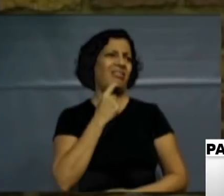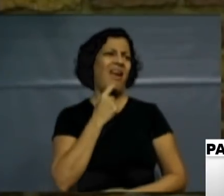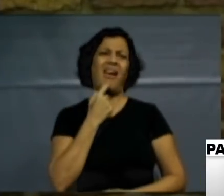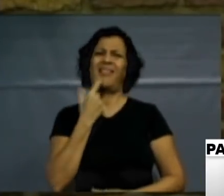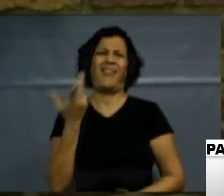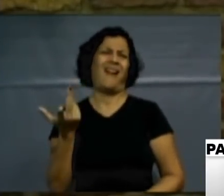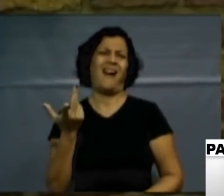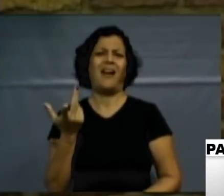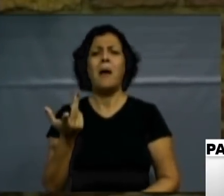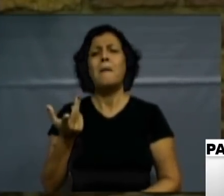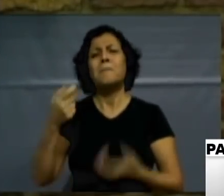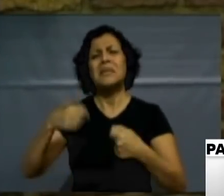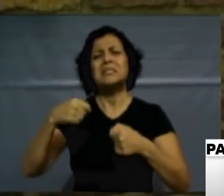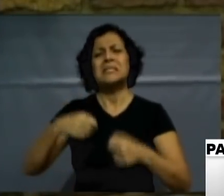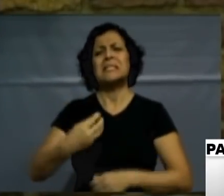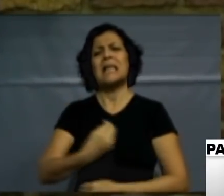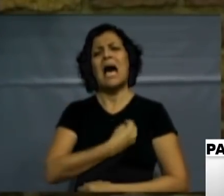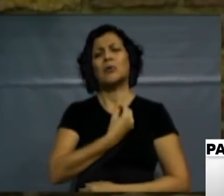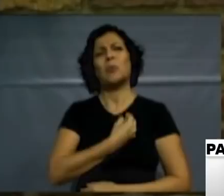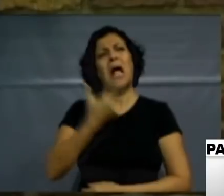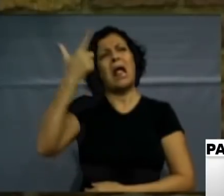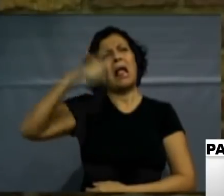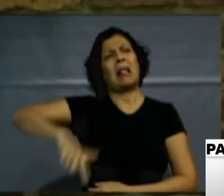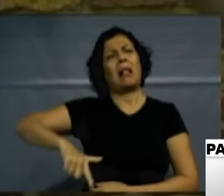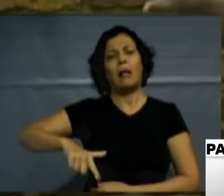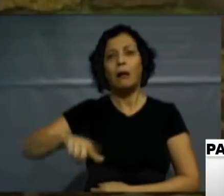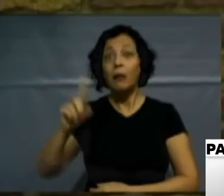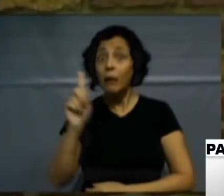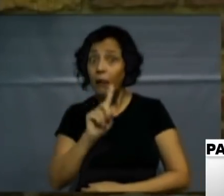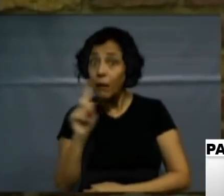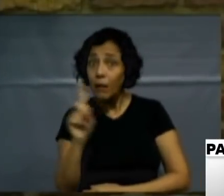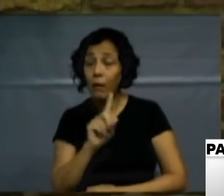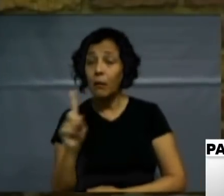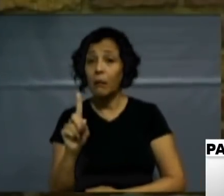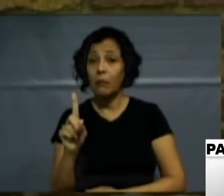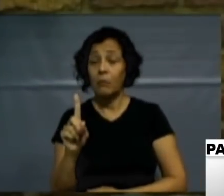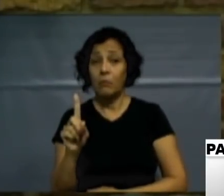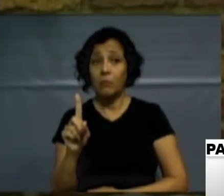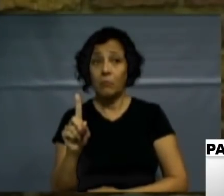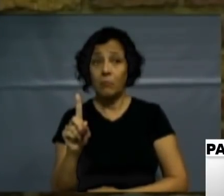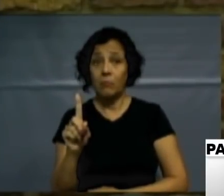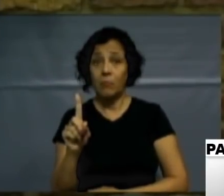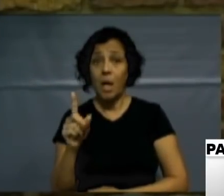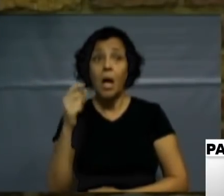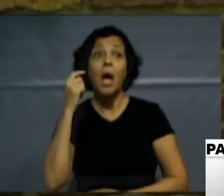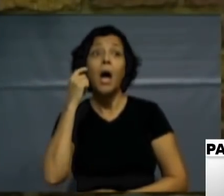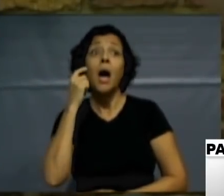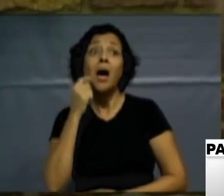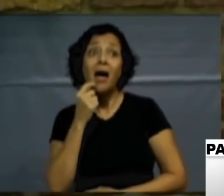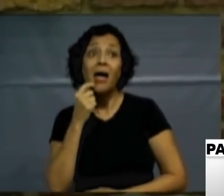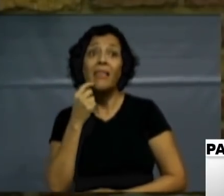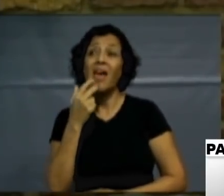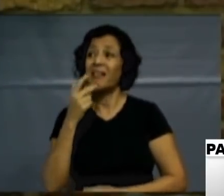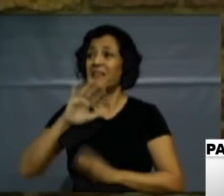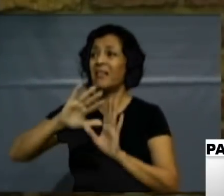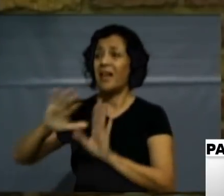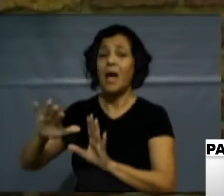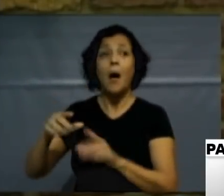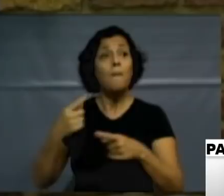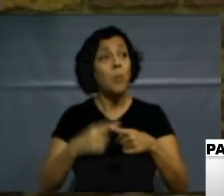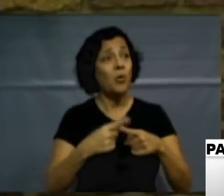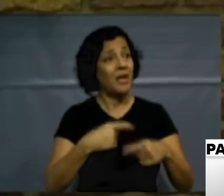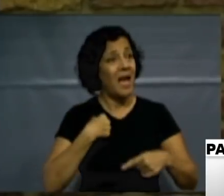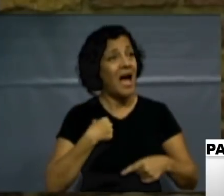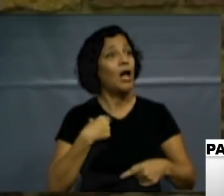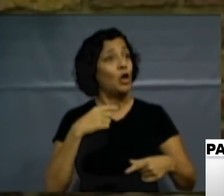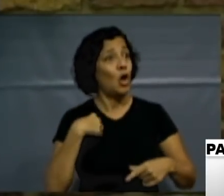Eu quero que alguém me prove que Kardec está desatualizado. Não, Ciro, porque a gente descobriu a técnica do passe X. Bacana.